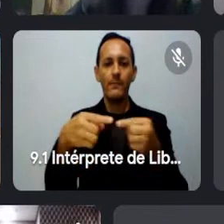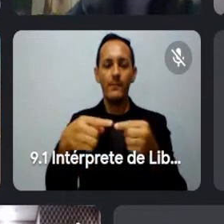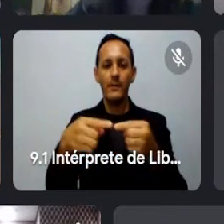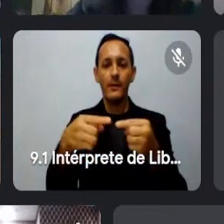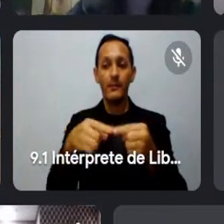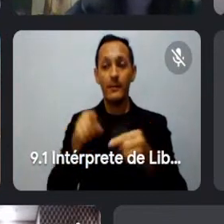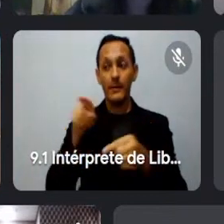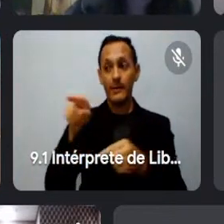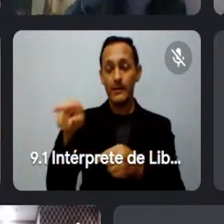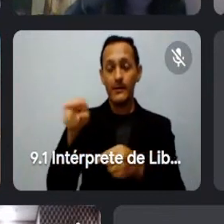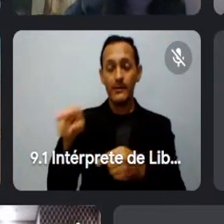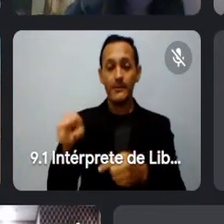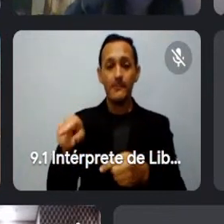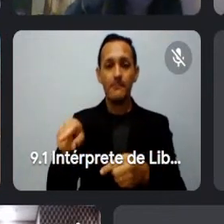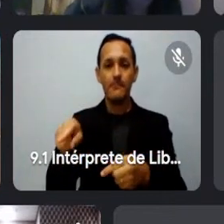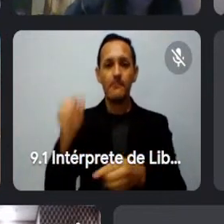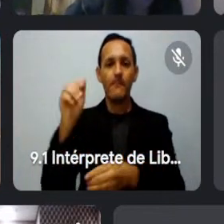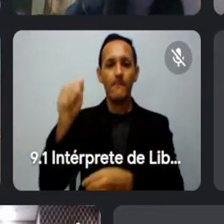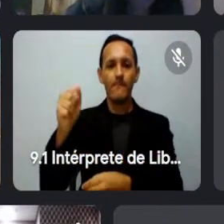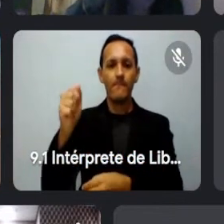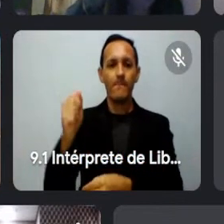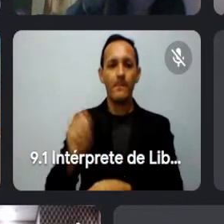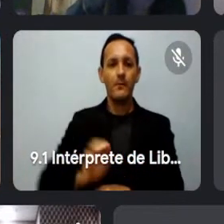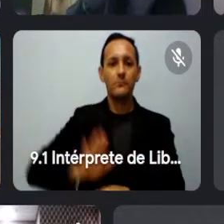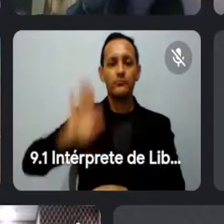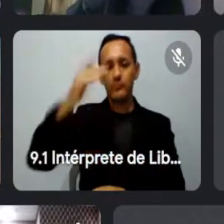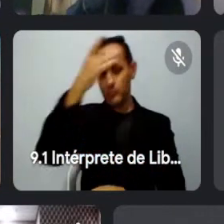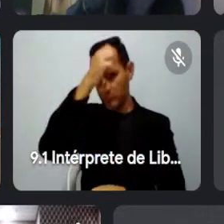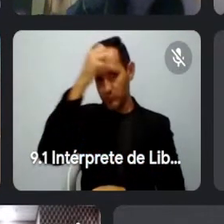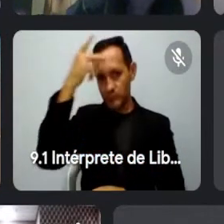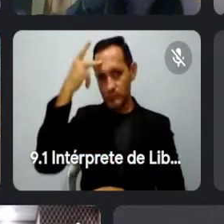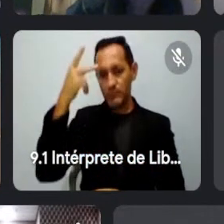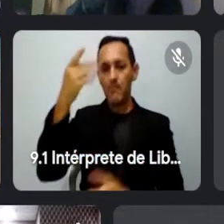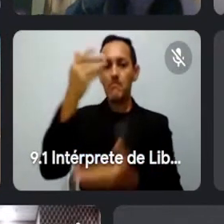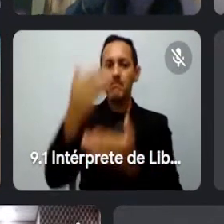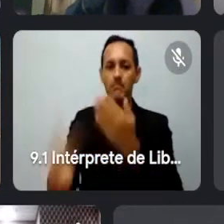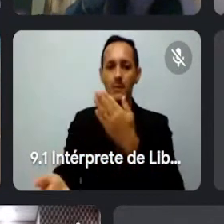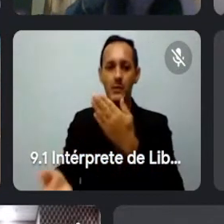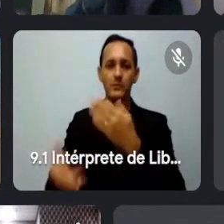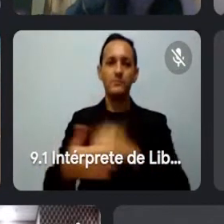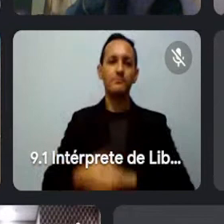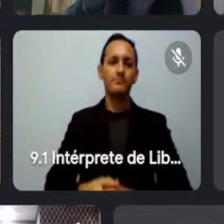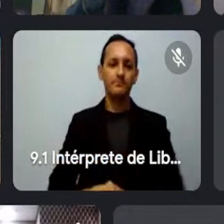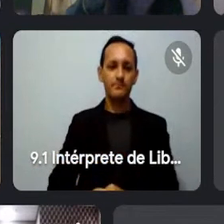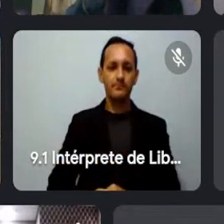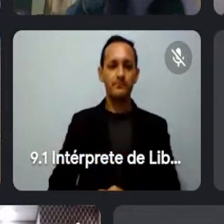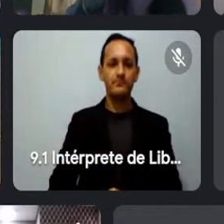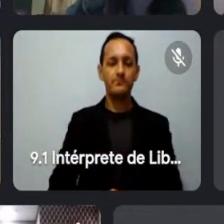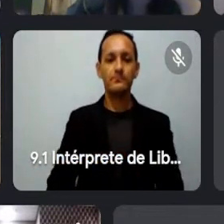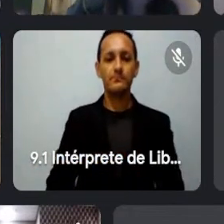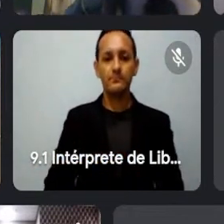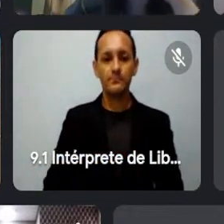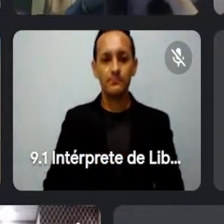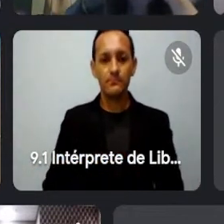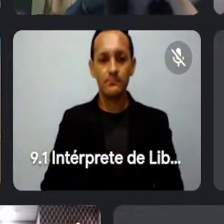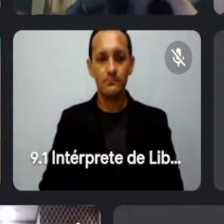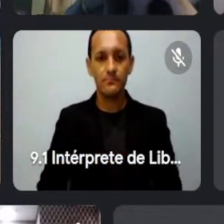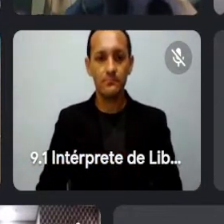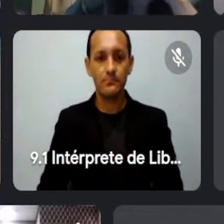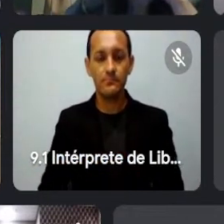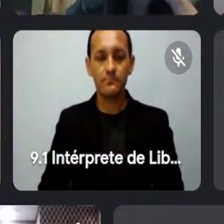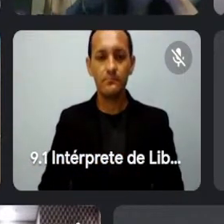o e Alega uma contradição como sustentou o advogado Atlântico é com relação à